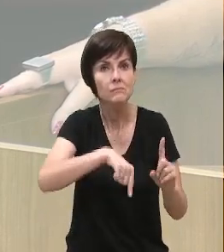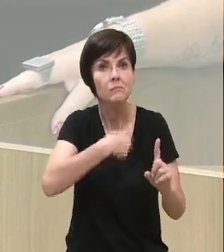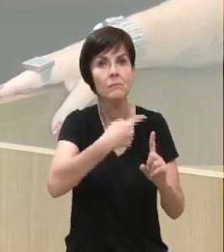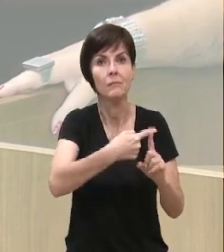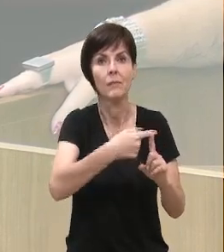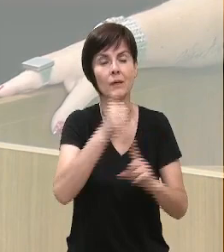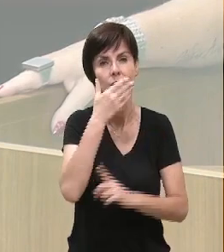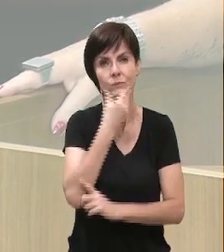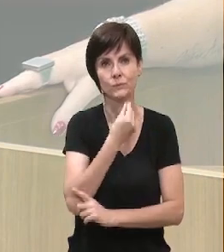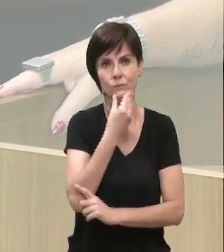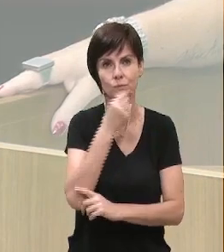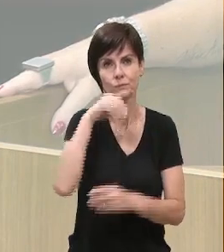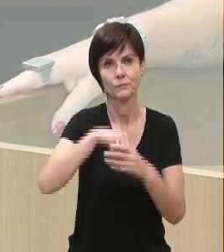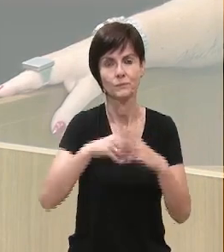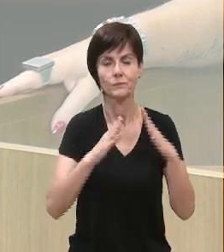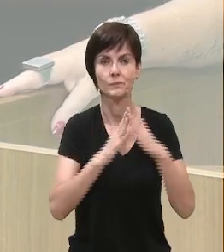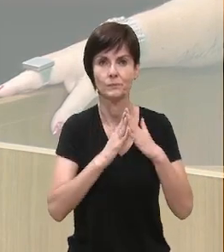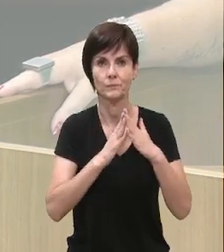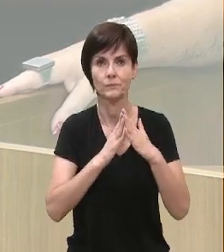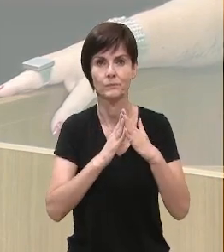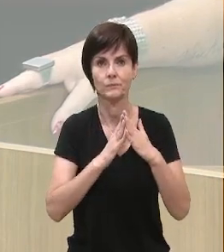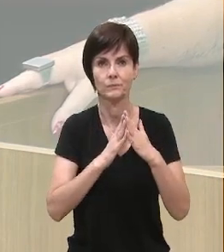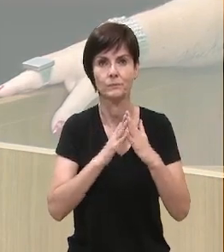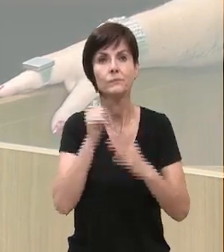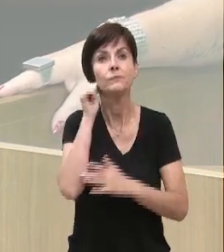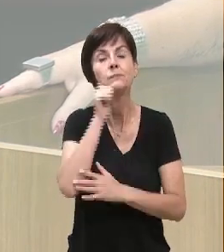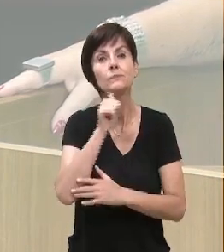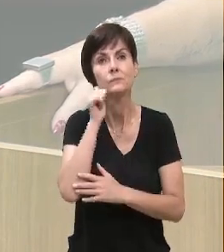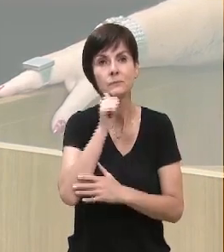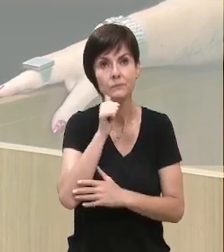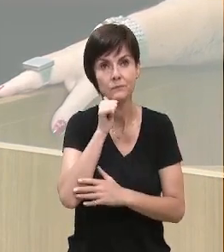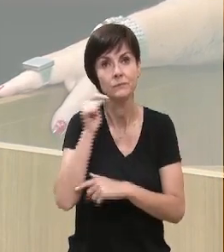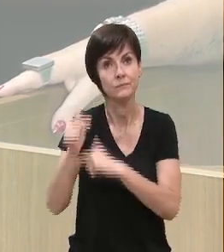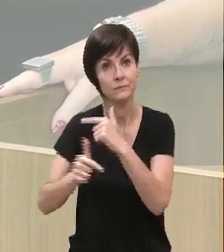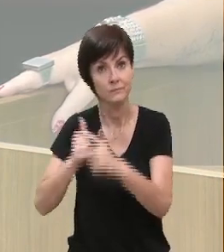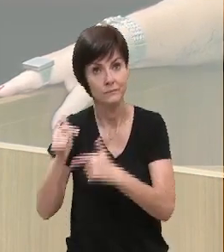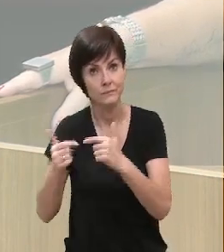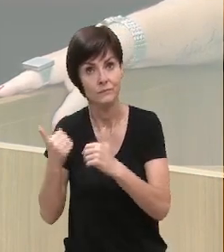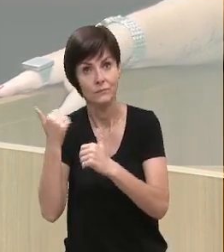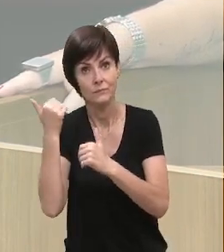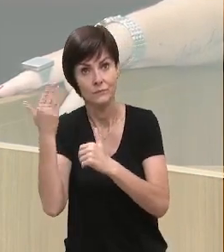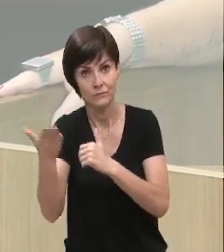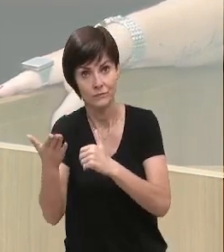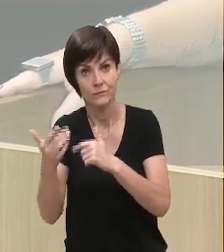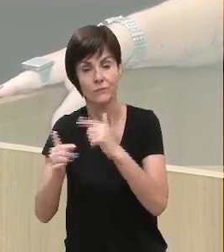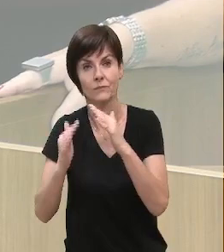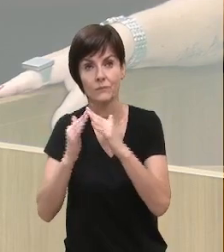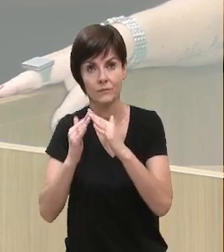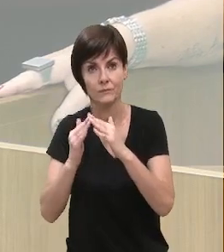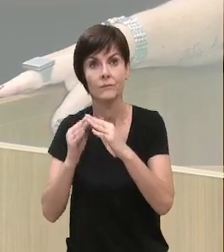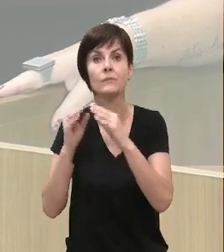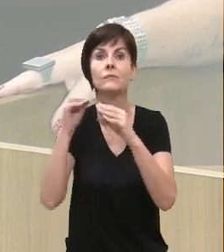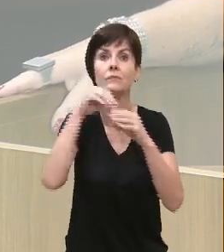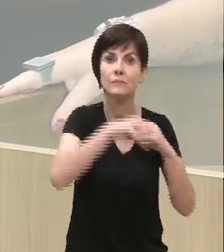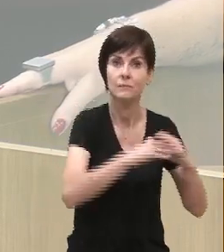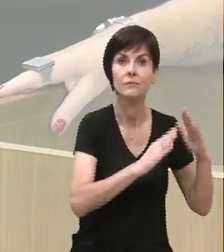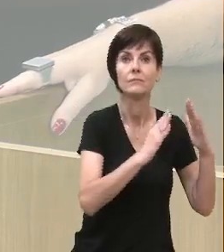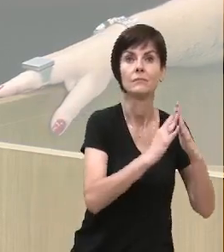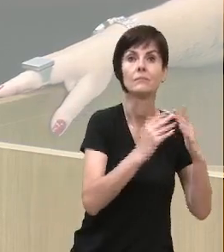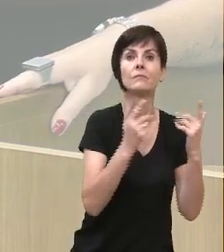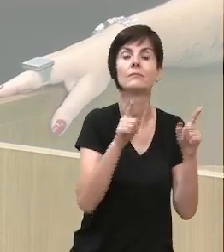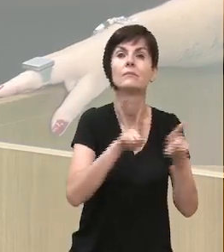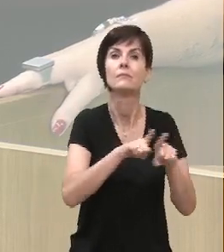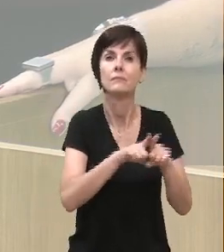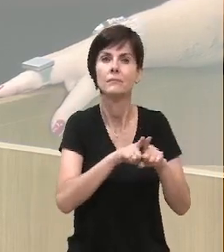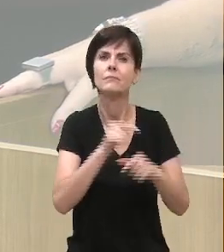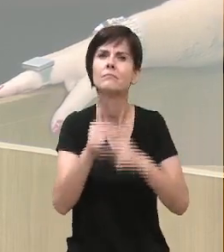homens dentro de casa. Aquelas mulheres que trabalham fora de casa e dentro de casa também. Esse